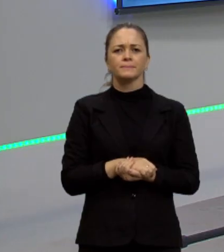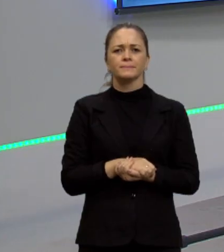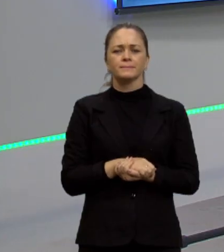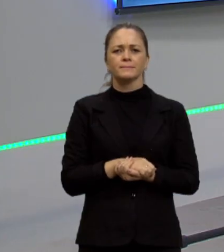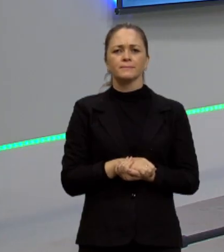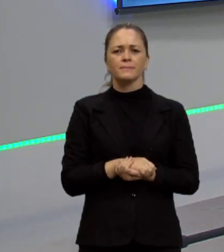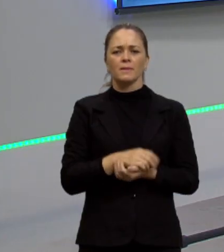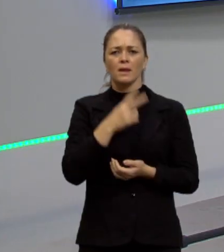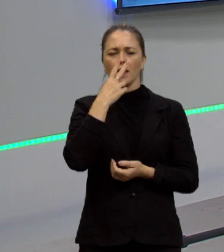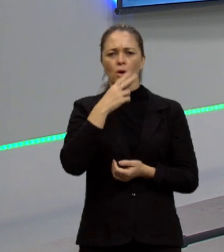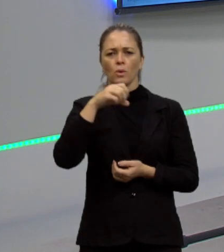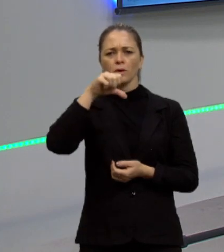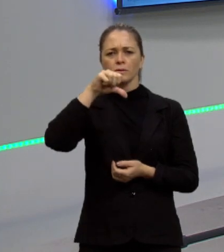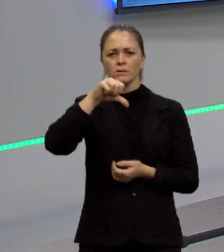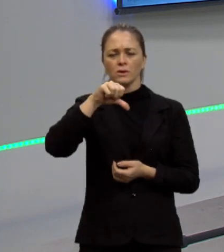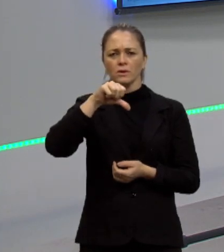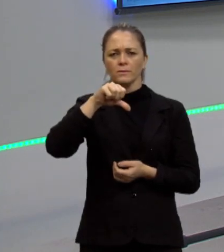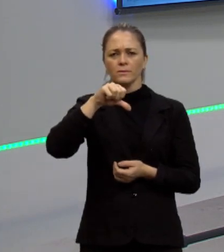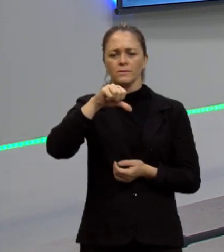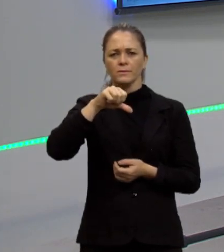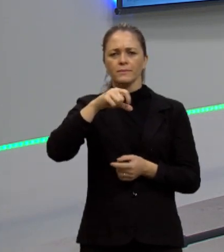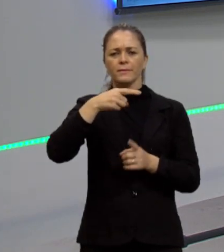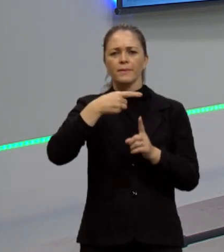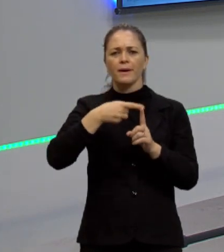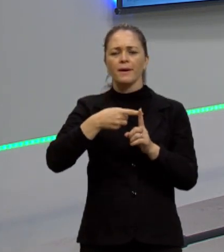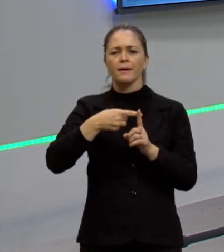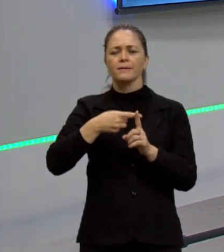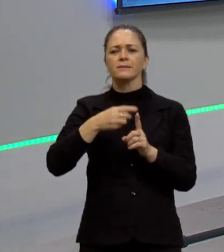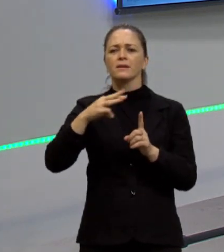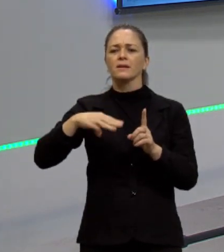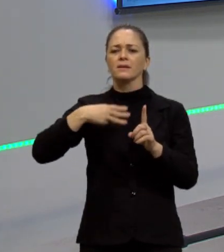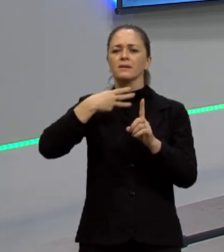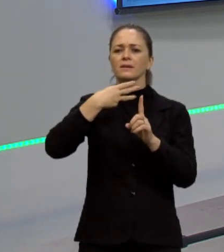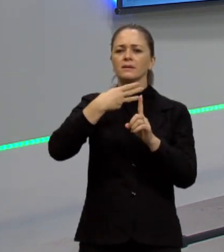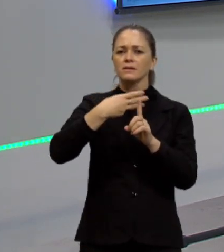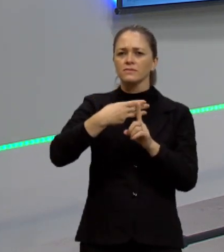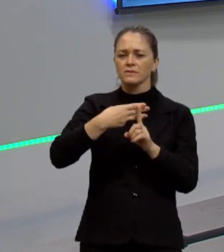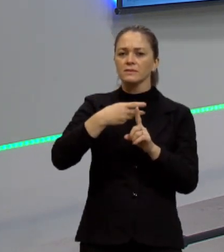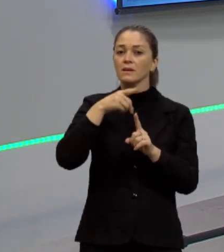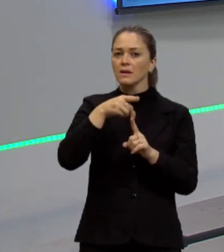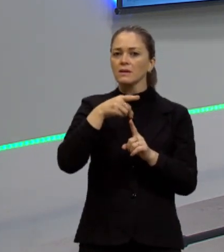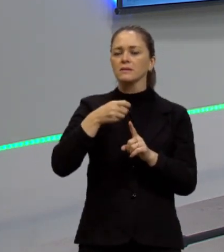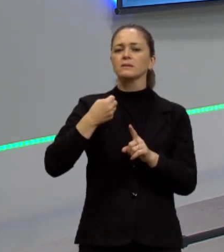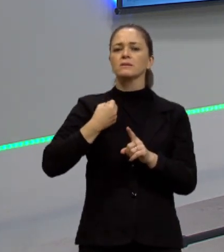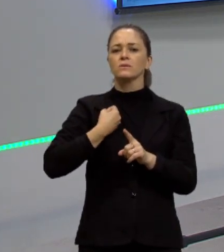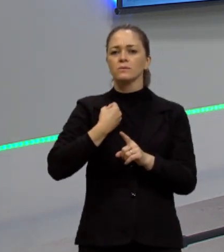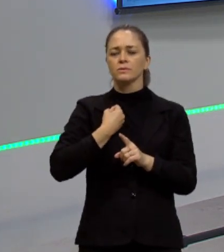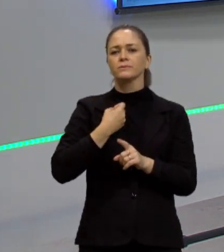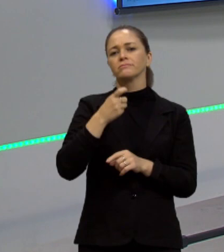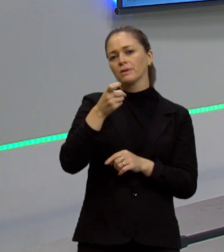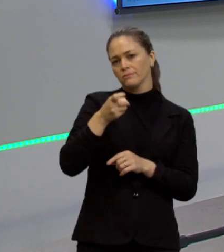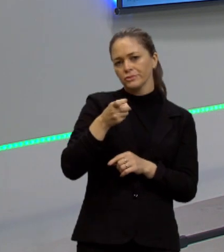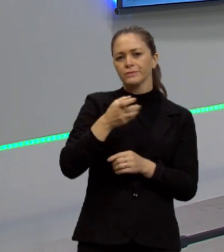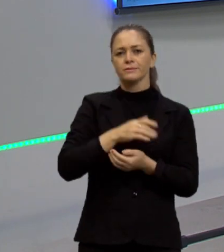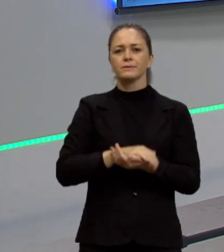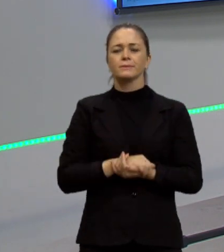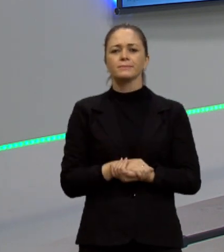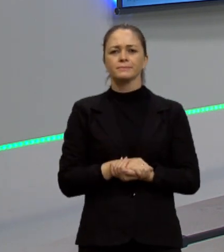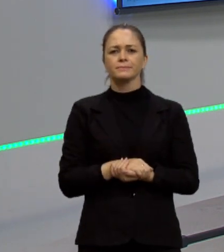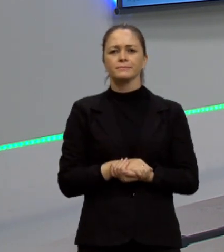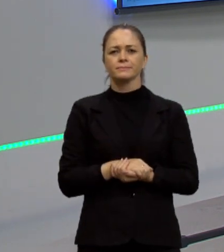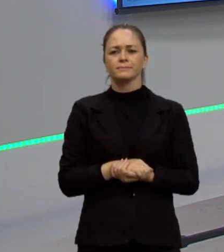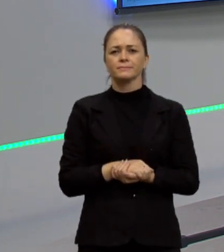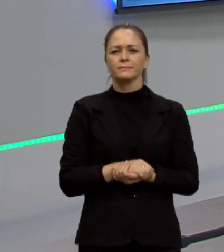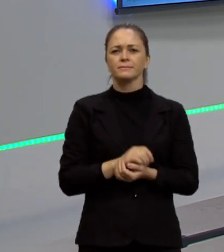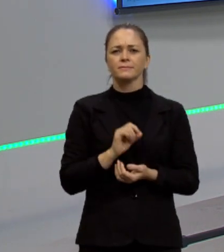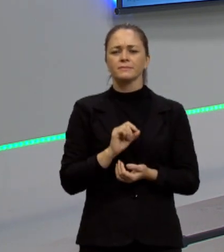Ele é igual a 9 mais o triplo desse número. Então, nós estávamos dizendo que um número qualquer é x, né? E que o